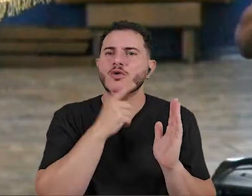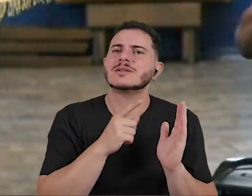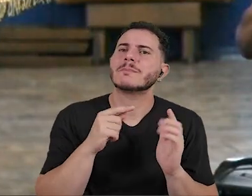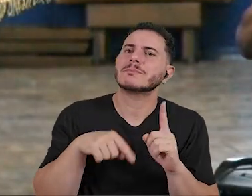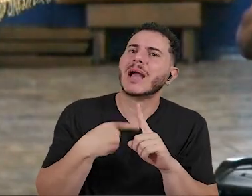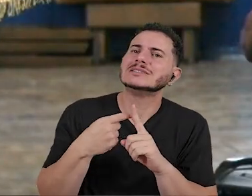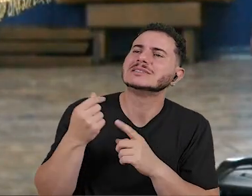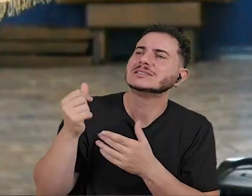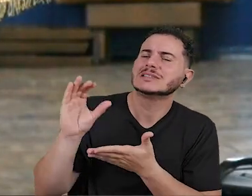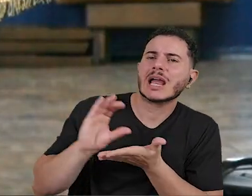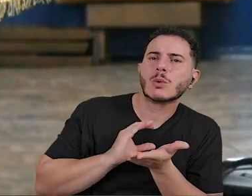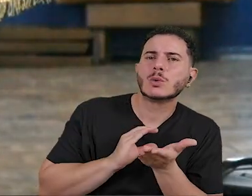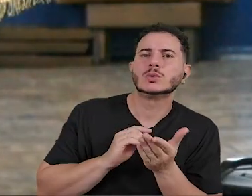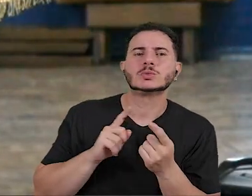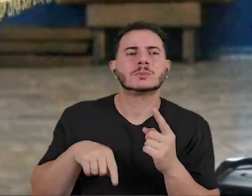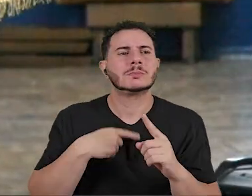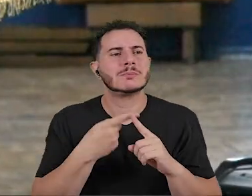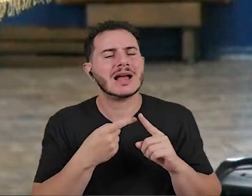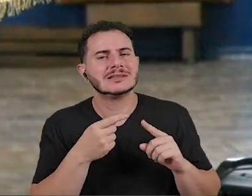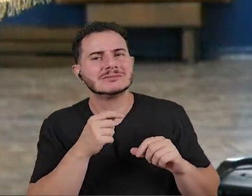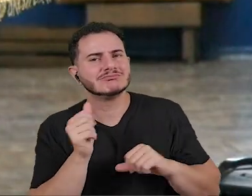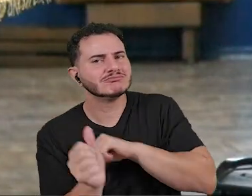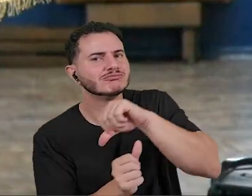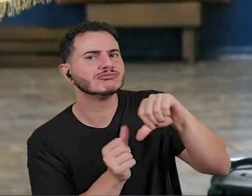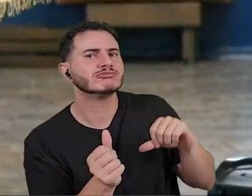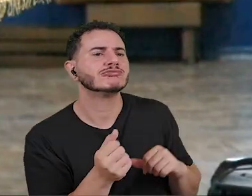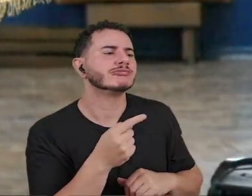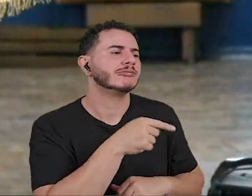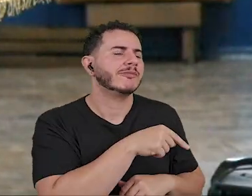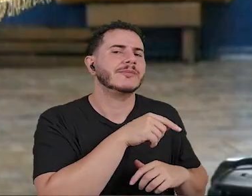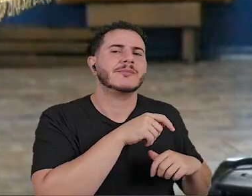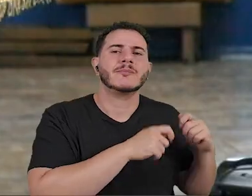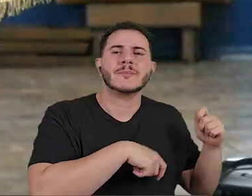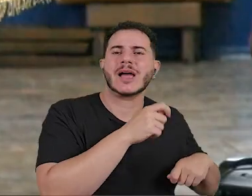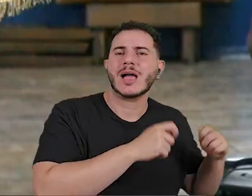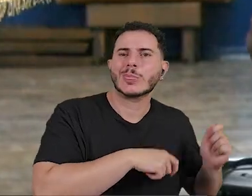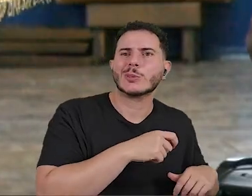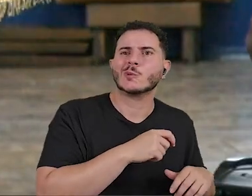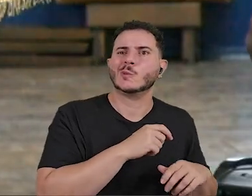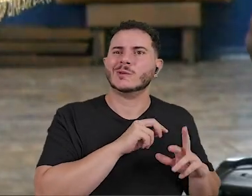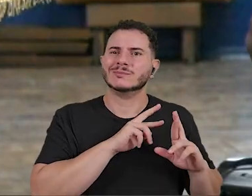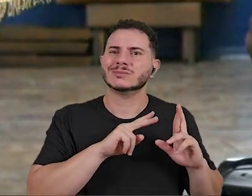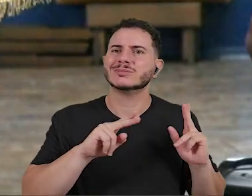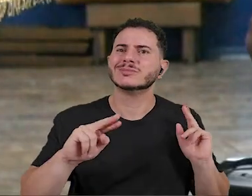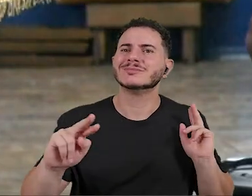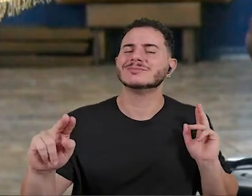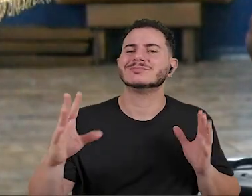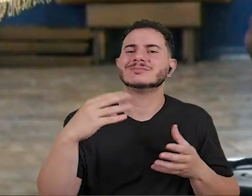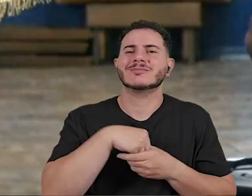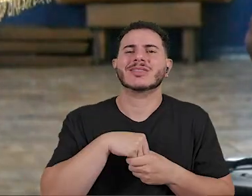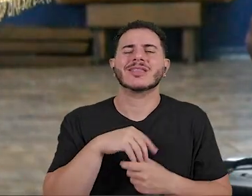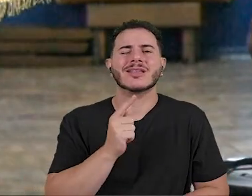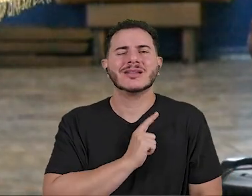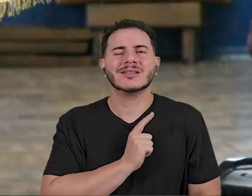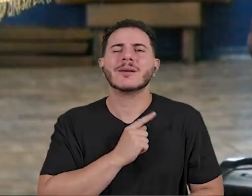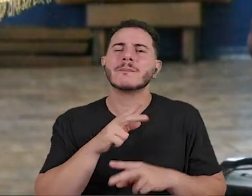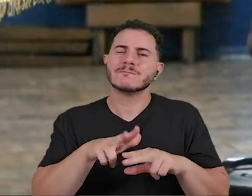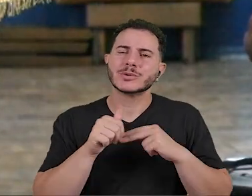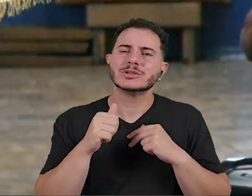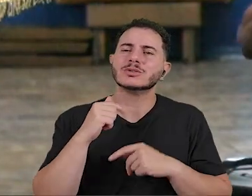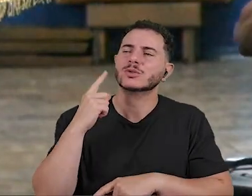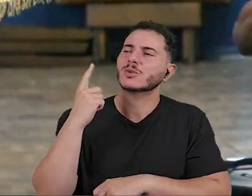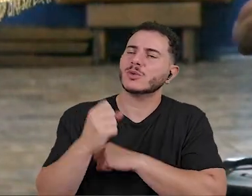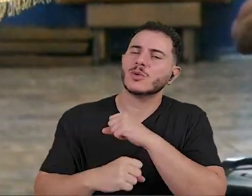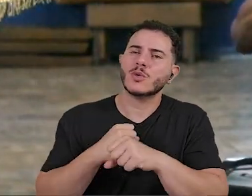o Maracatu. Por isso que todo ano que o Maracatu ele se apresenta na avenida, a gente sempre